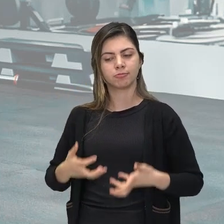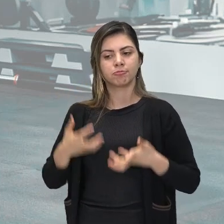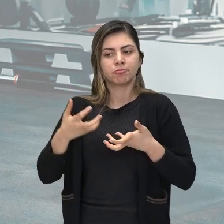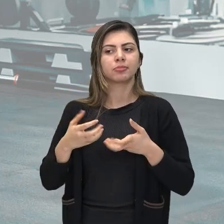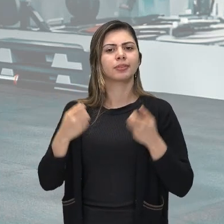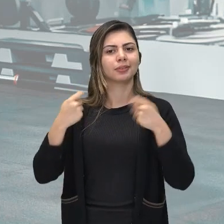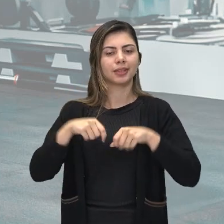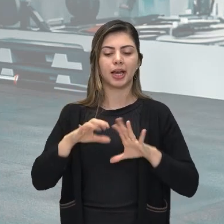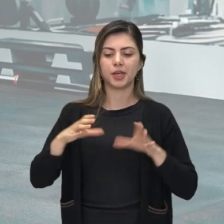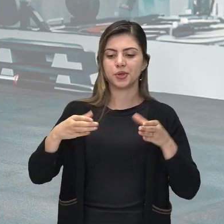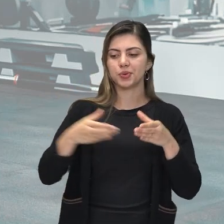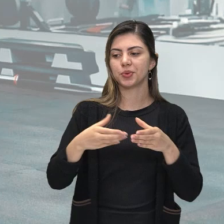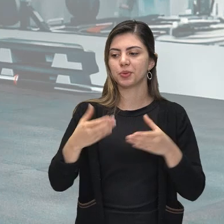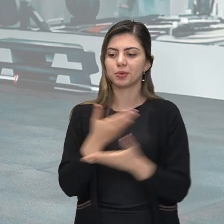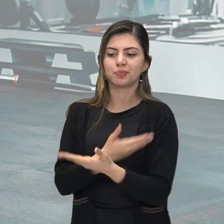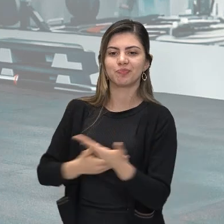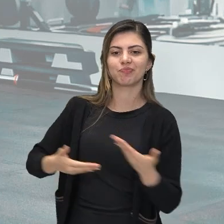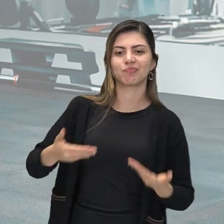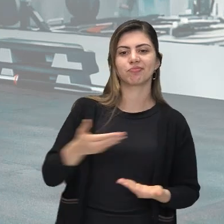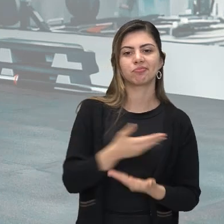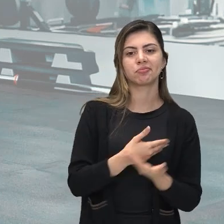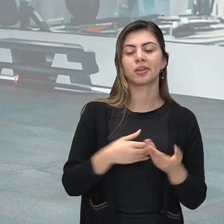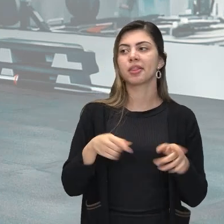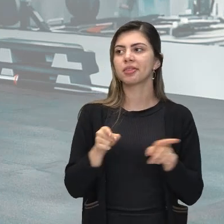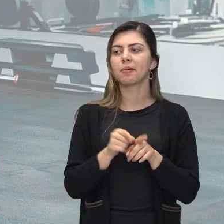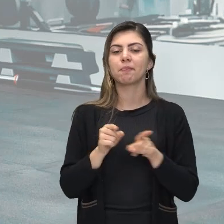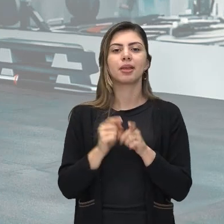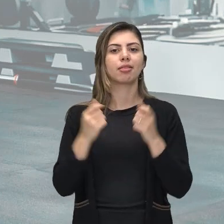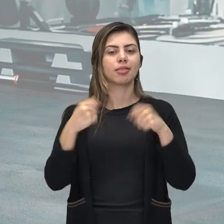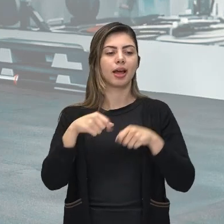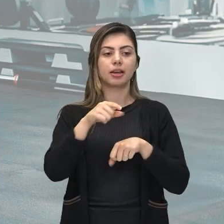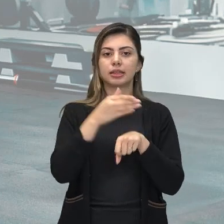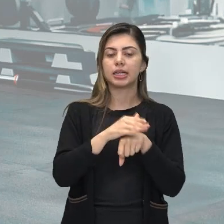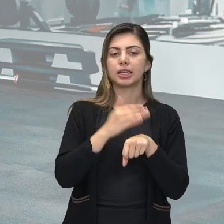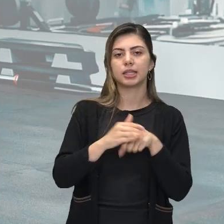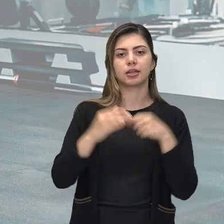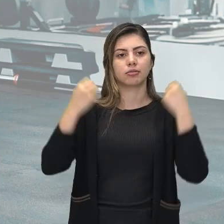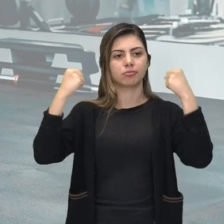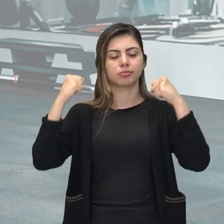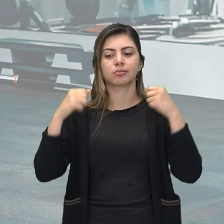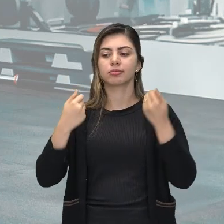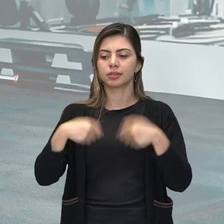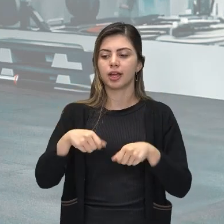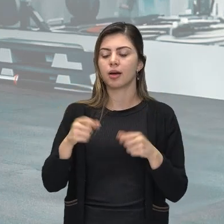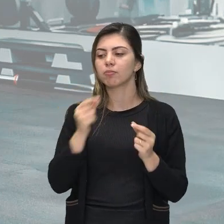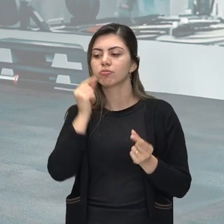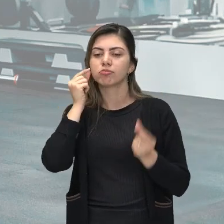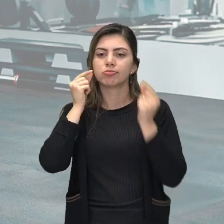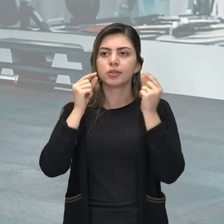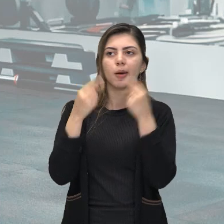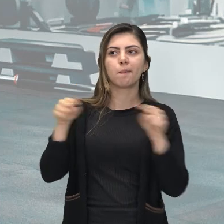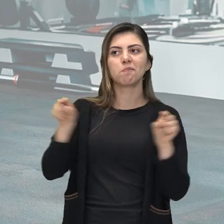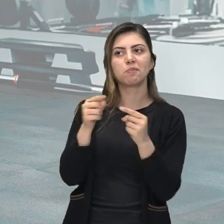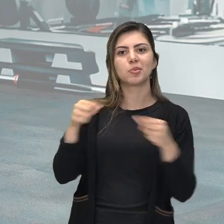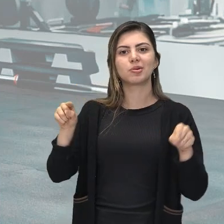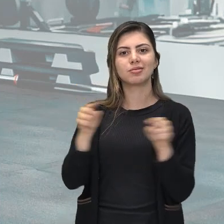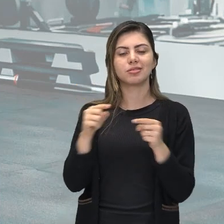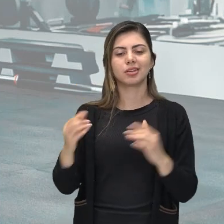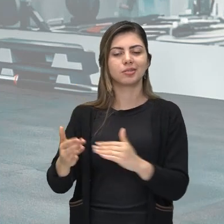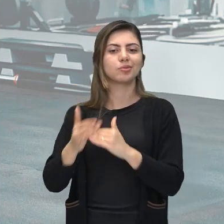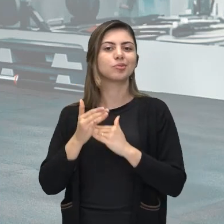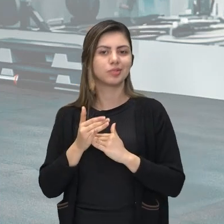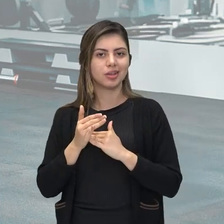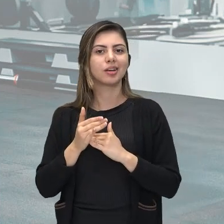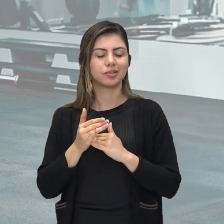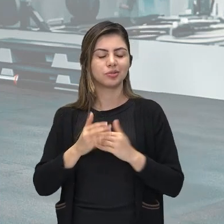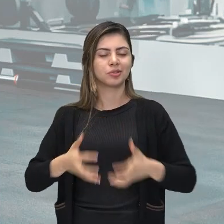para um incentivar o outro, escutar uma música durante a atividade física também ajuda a manter o ritmo, né, dessa atividade,